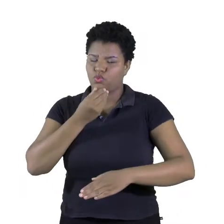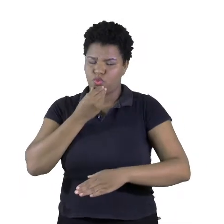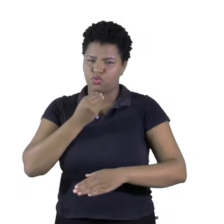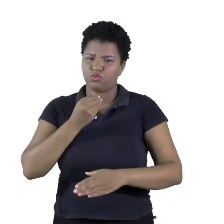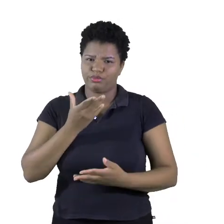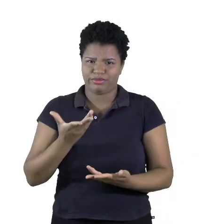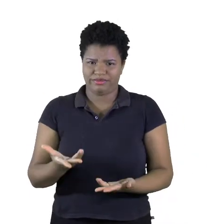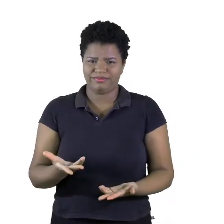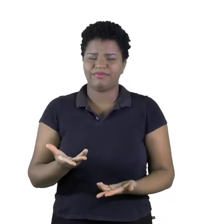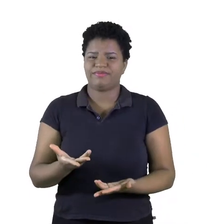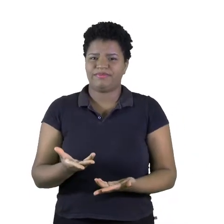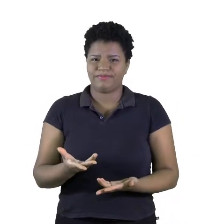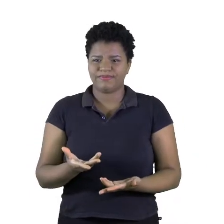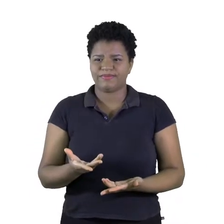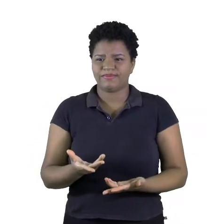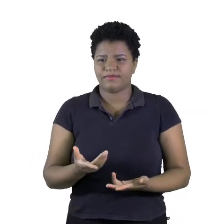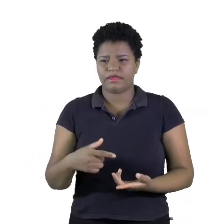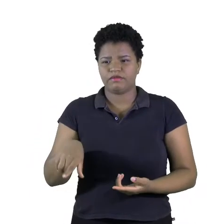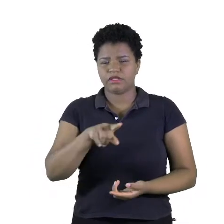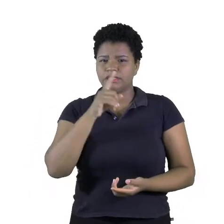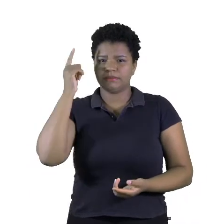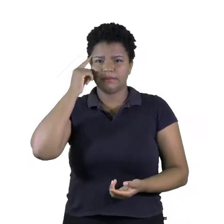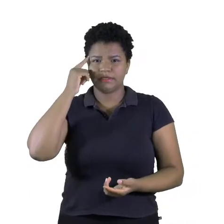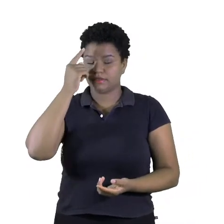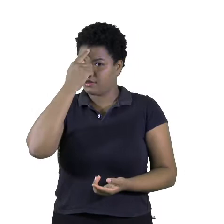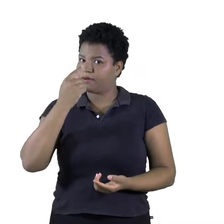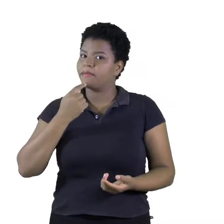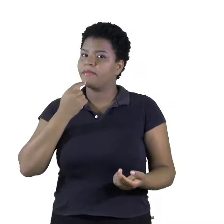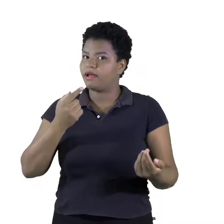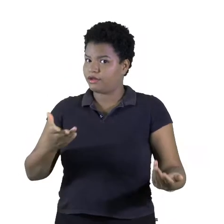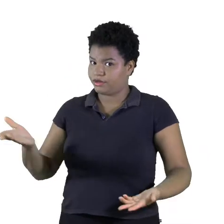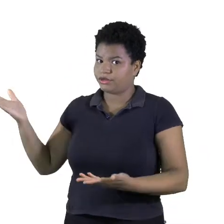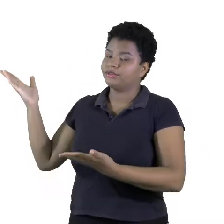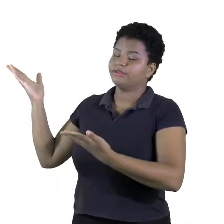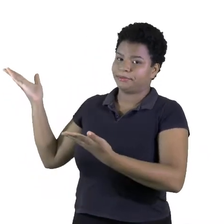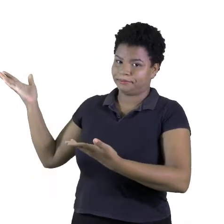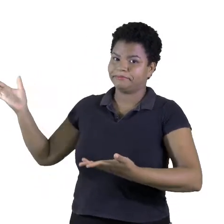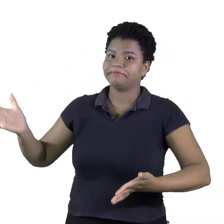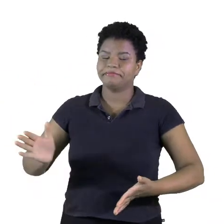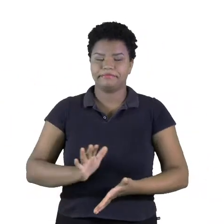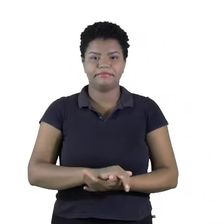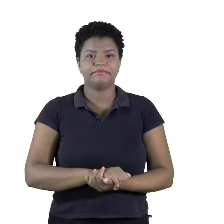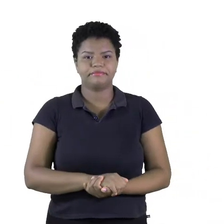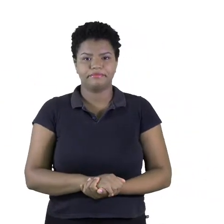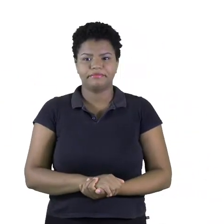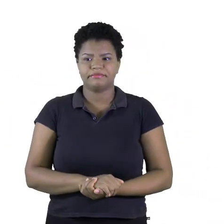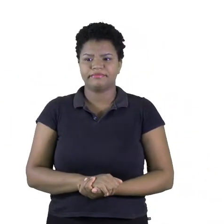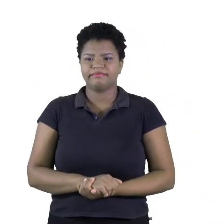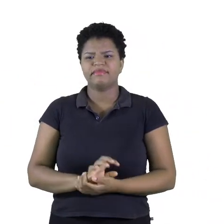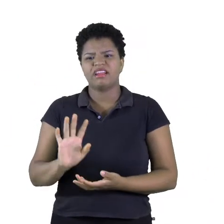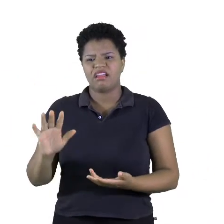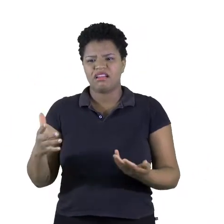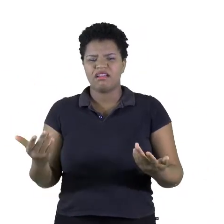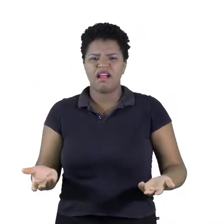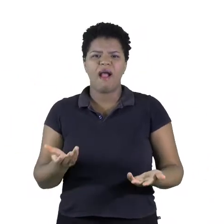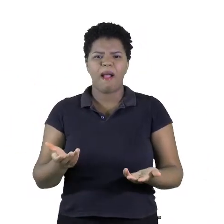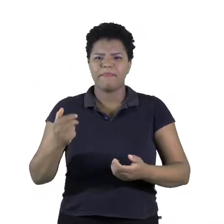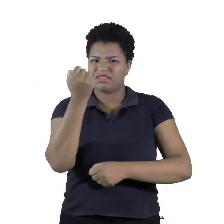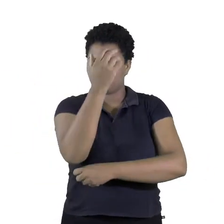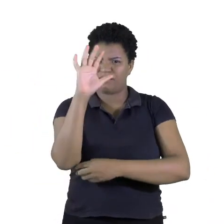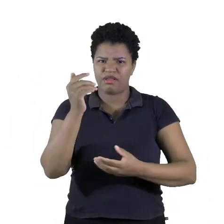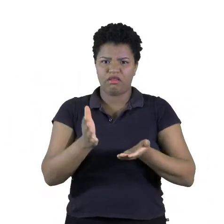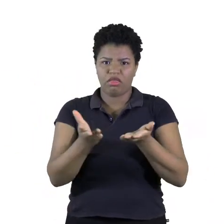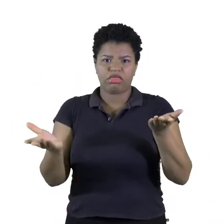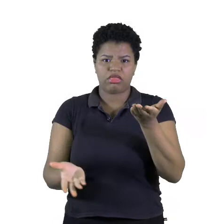é qual? O que vocês imaginam? Está passando aí na tela de vocês aí agora. Nosso desequilíbrio ambiental principal é